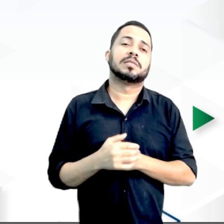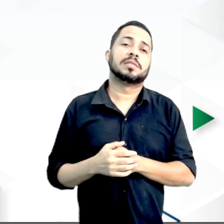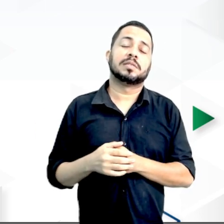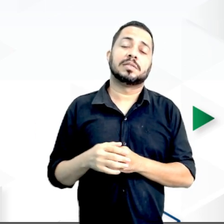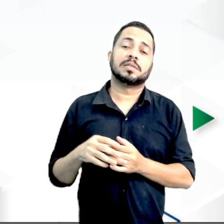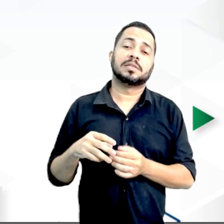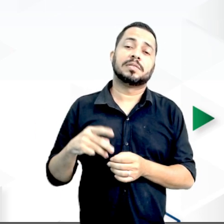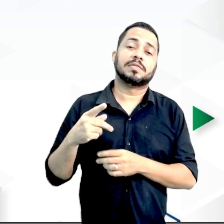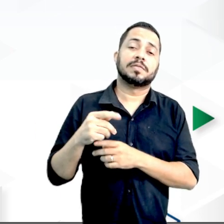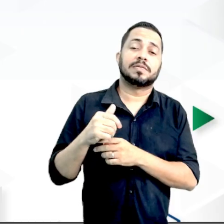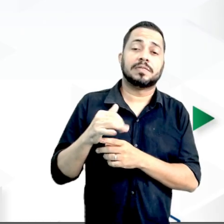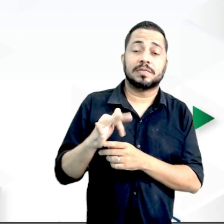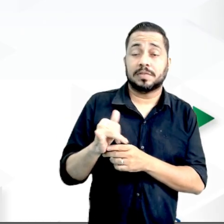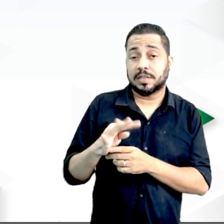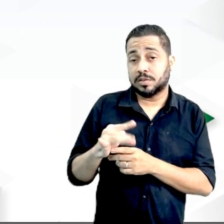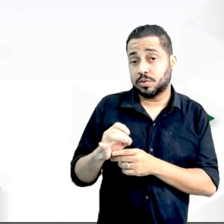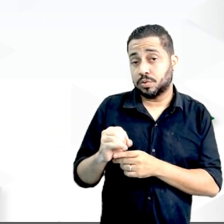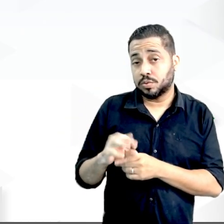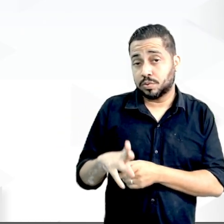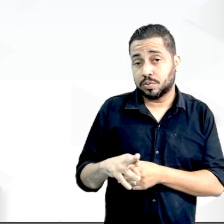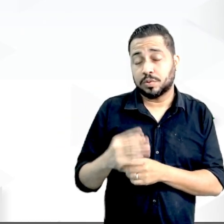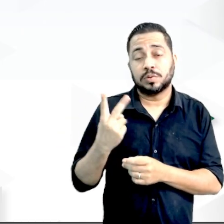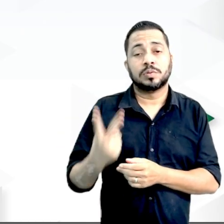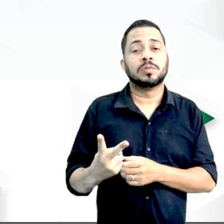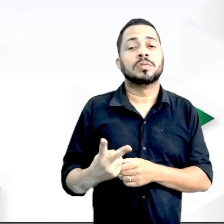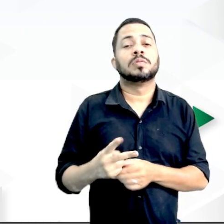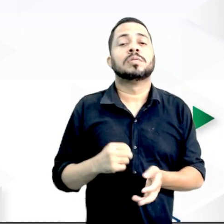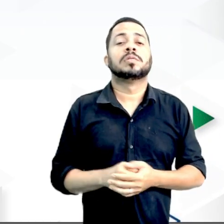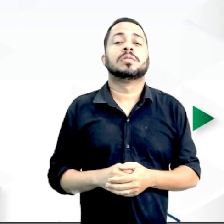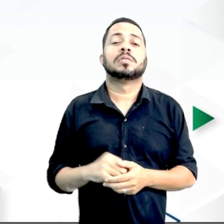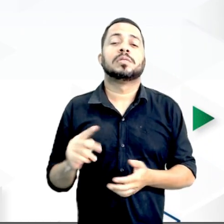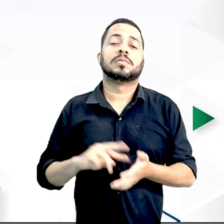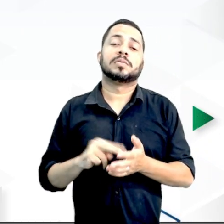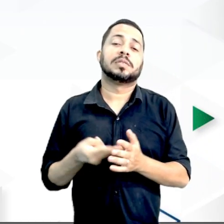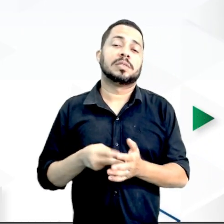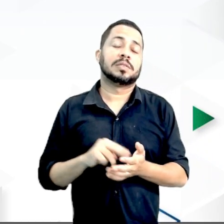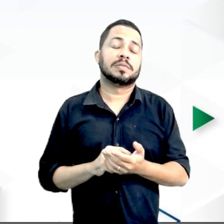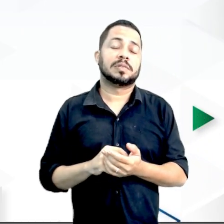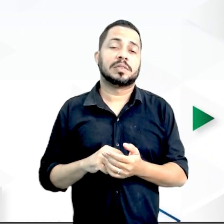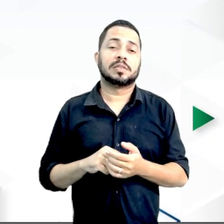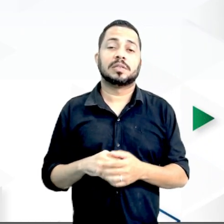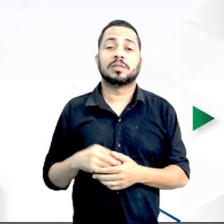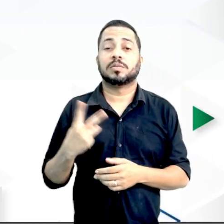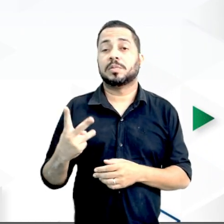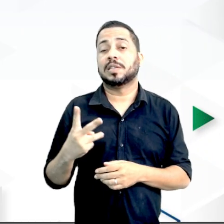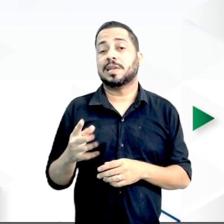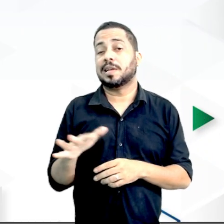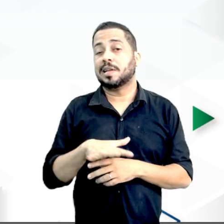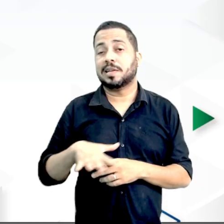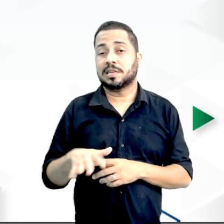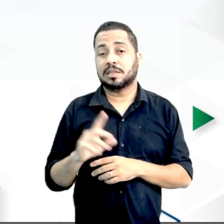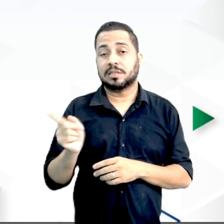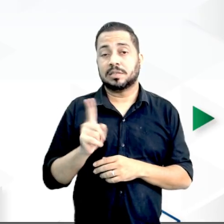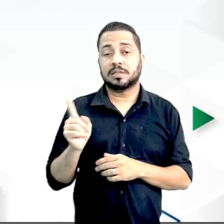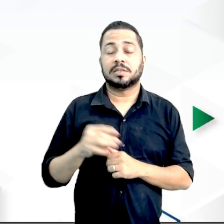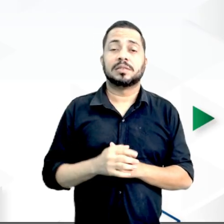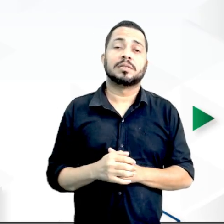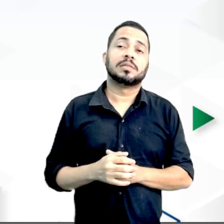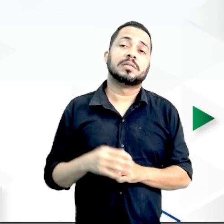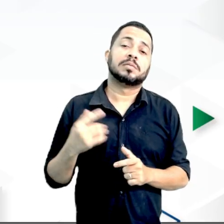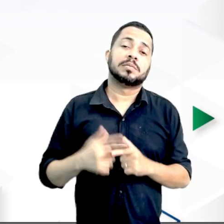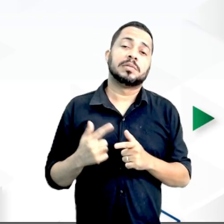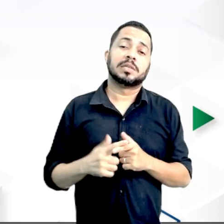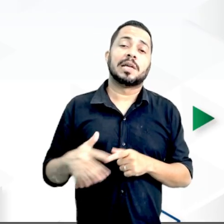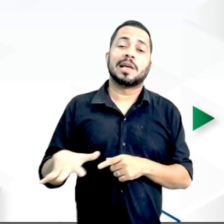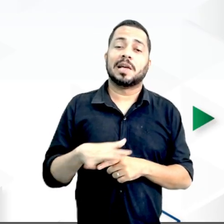fator 2, ou seja, duplicando. Não quer dizer que vai duplicar a área não, tá? Não quer dizer que vai duplicar a área, porque a área